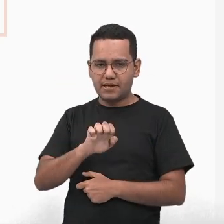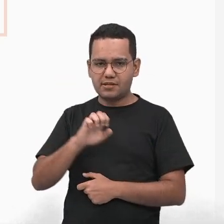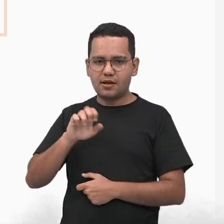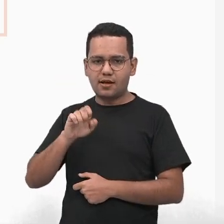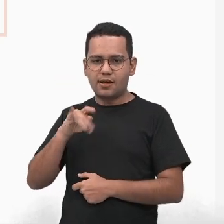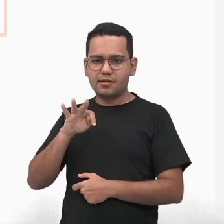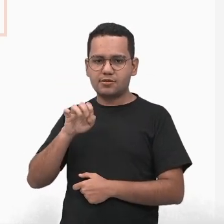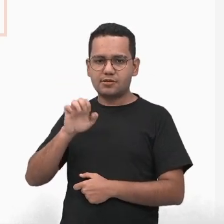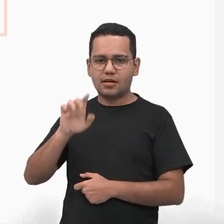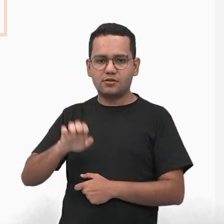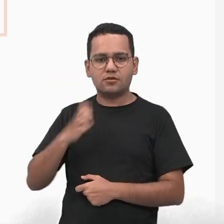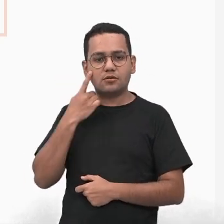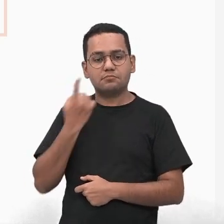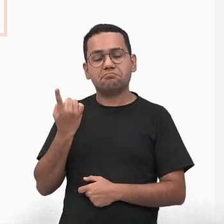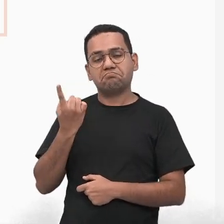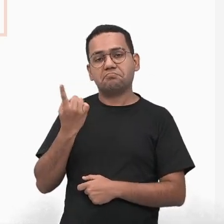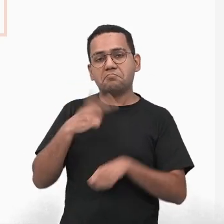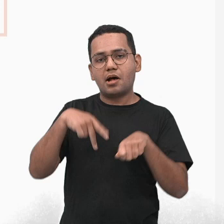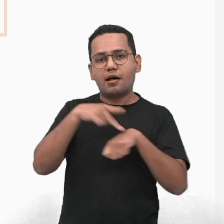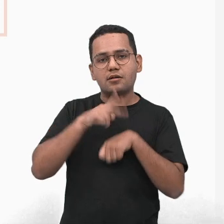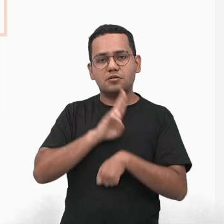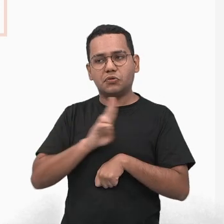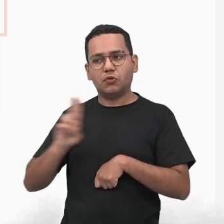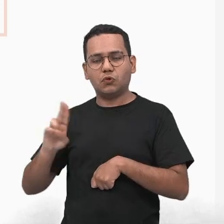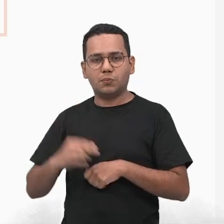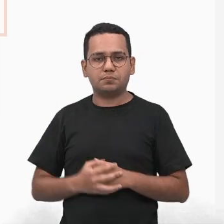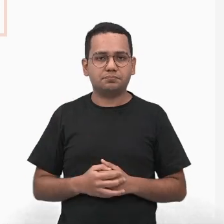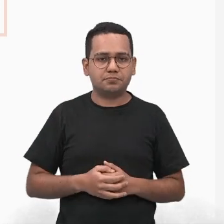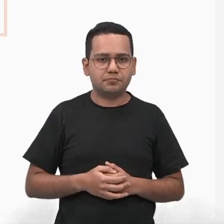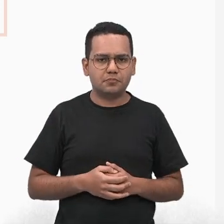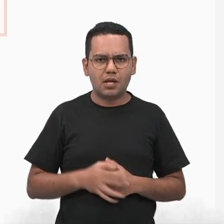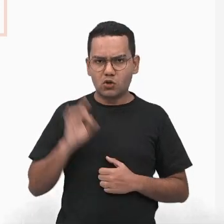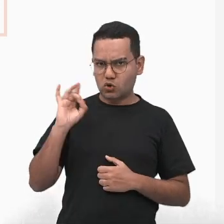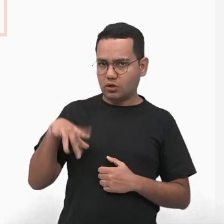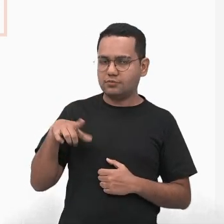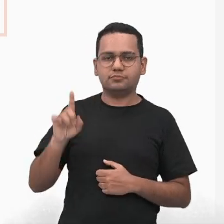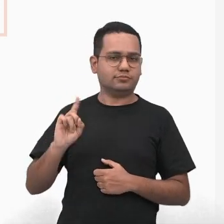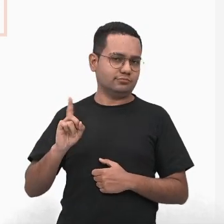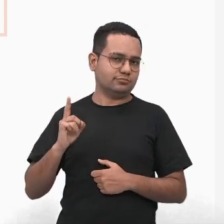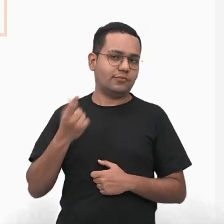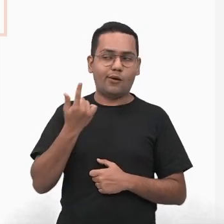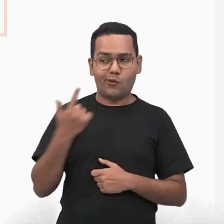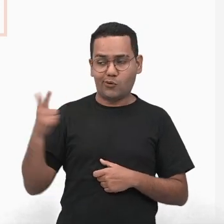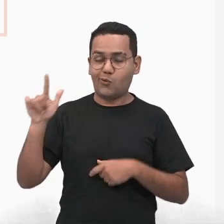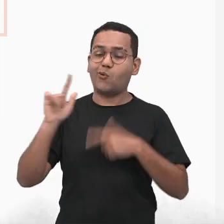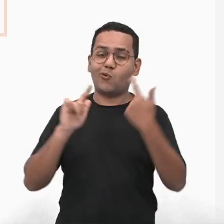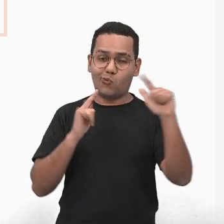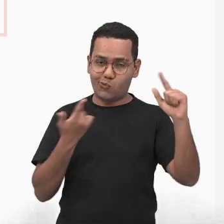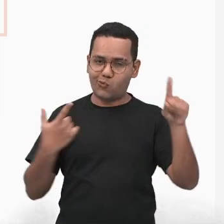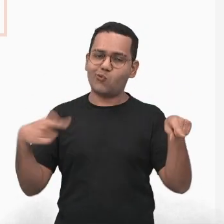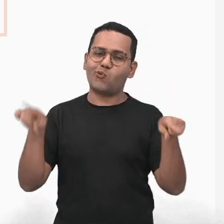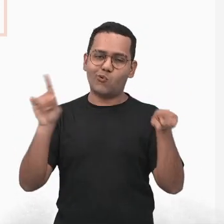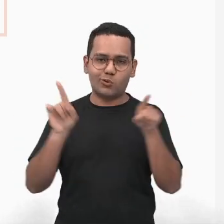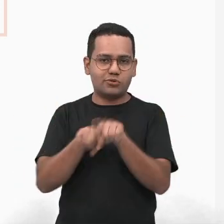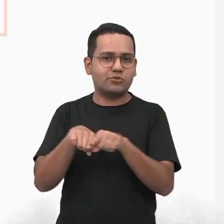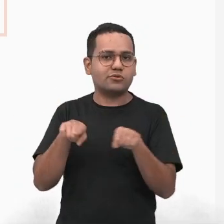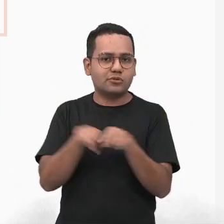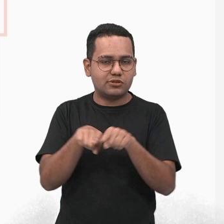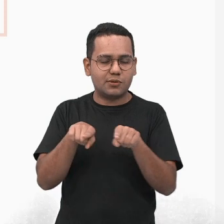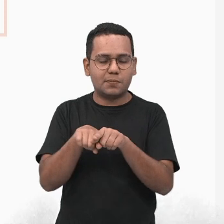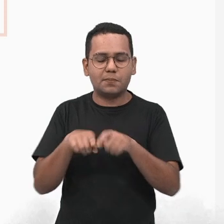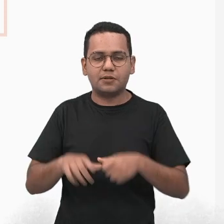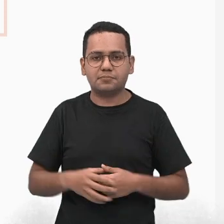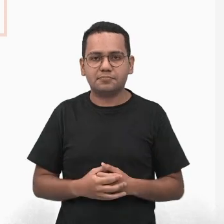Inglaterra, pela França e pela Rússia. Não só esses países, galera. Outros países que orbitavam ali ao redor